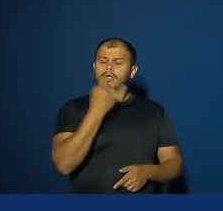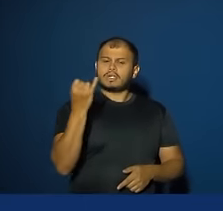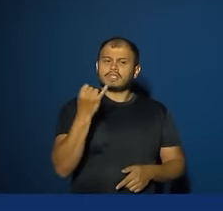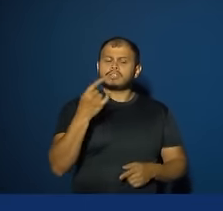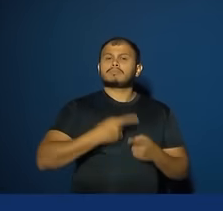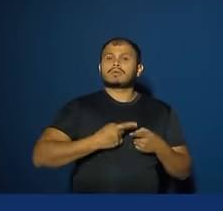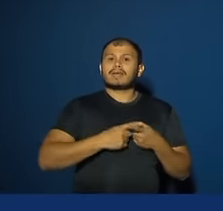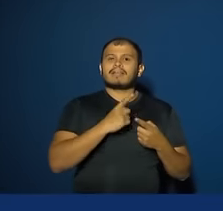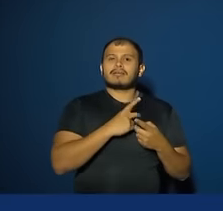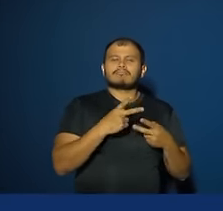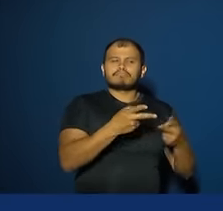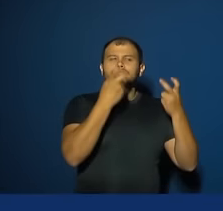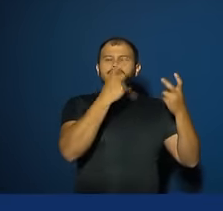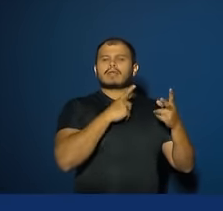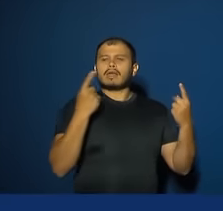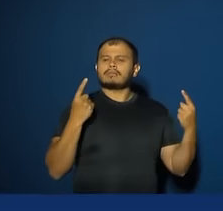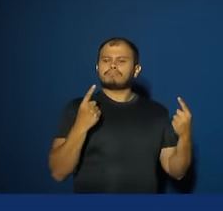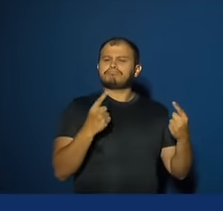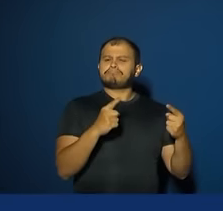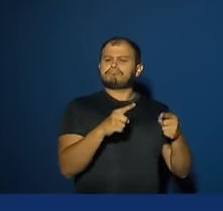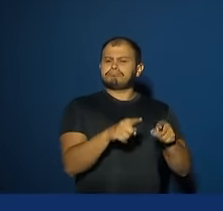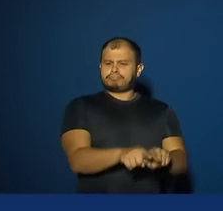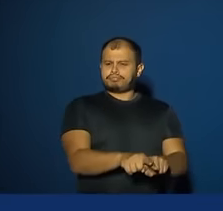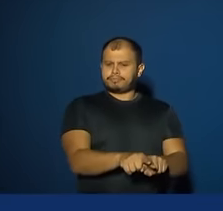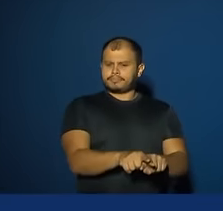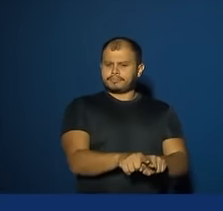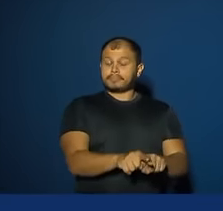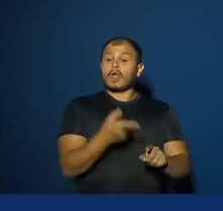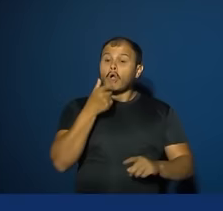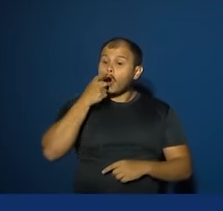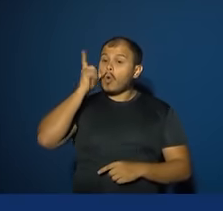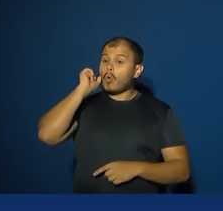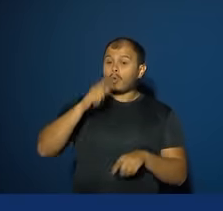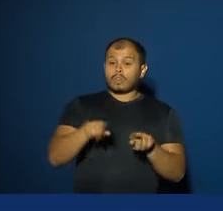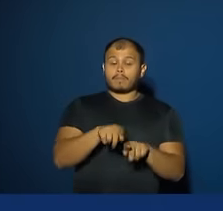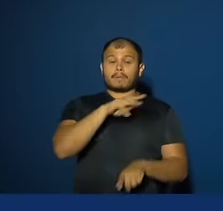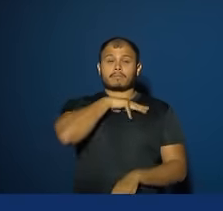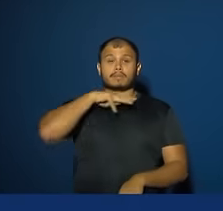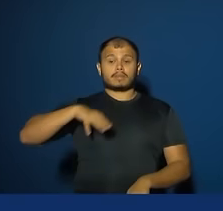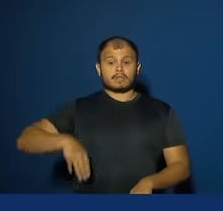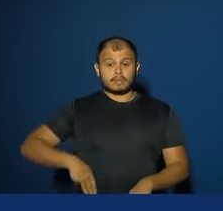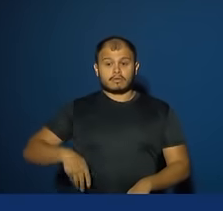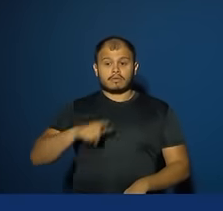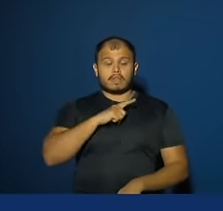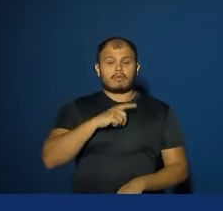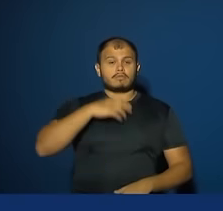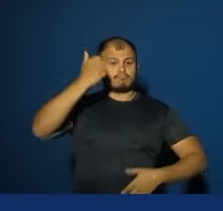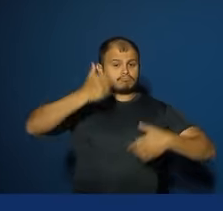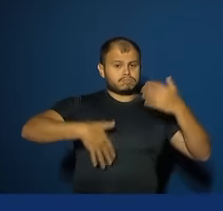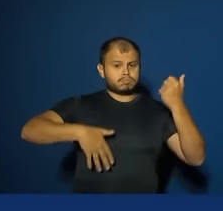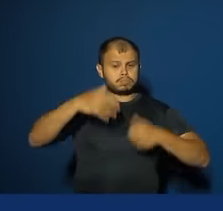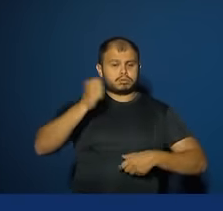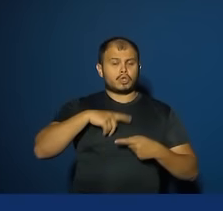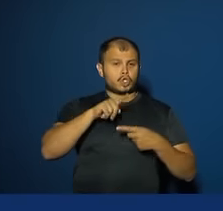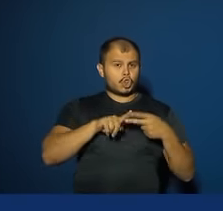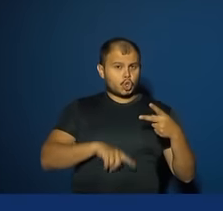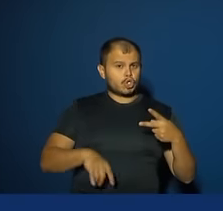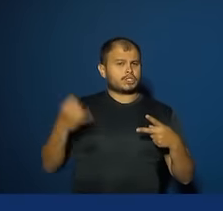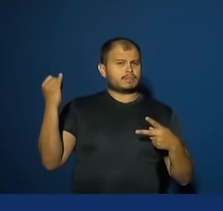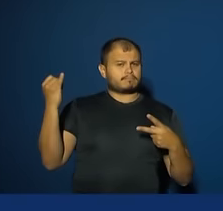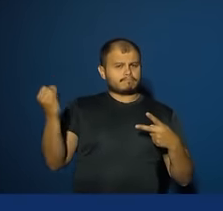sendo construída ao longo do ano e o ministro ontem fez duas declarações que muito